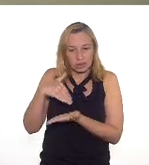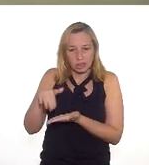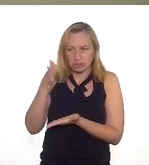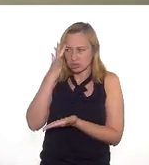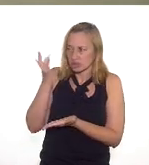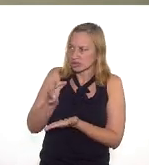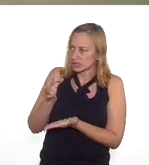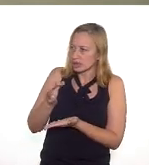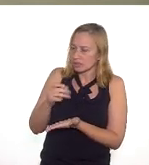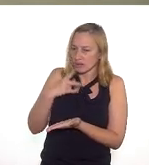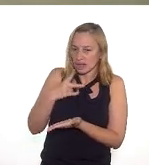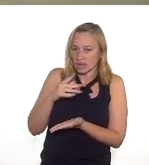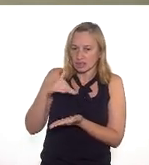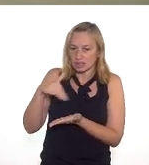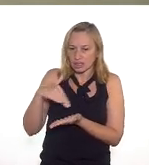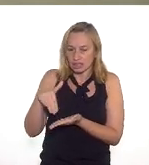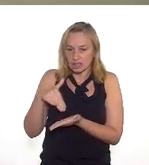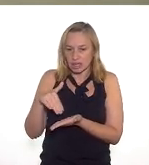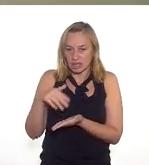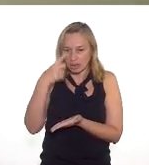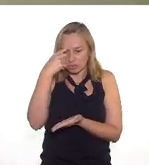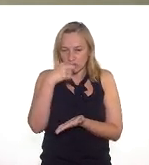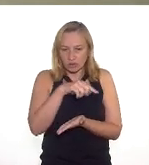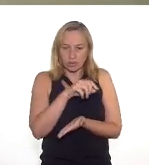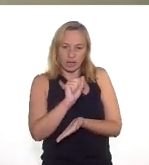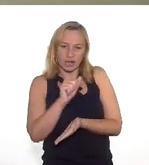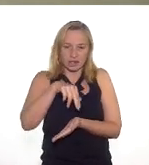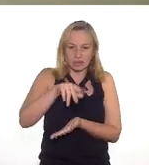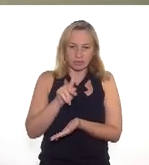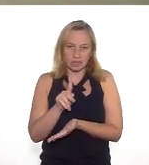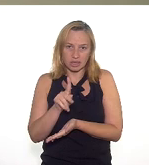dizer se o secretário demandou a ANP.